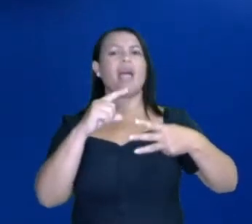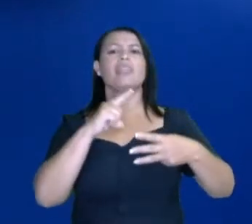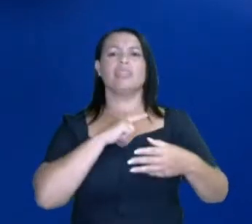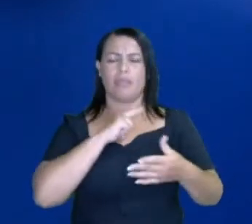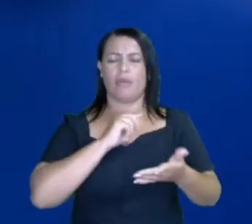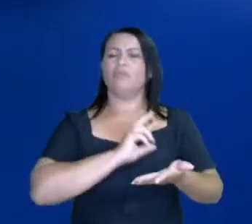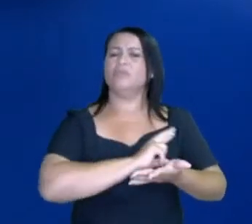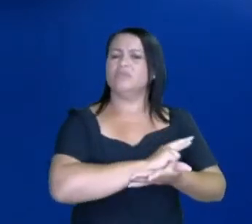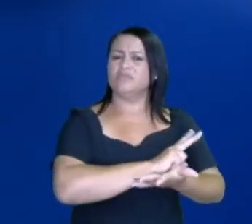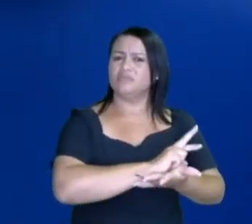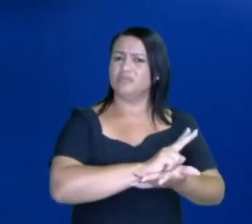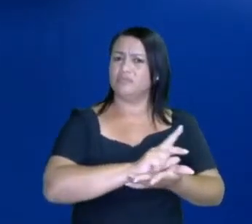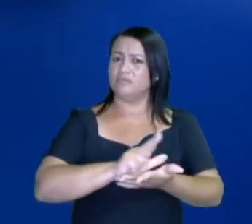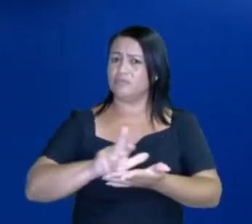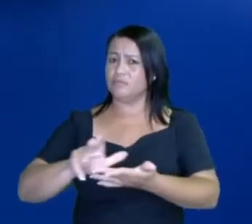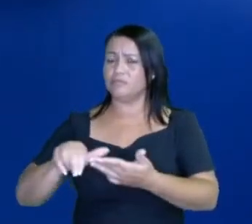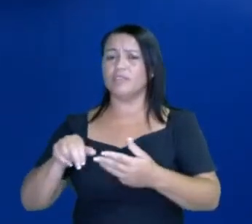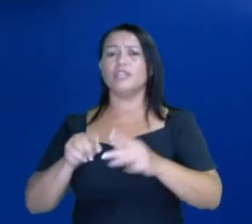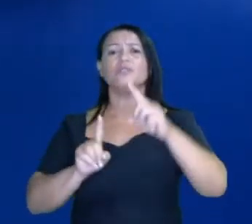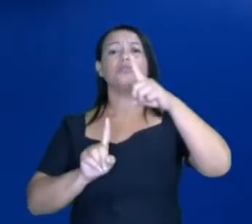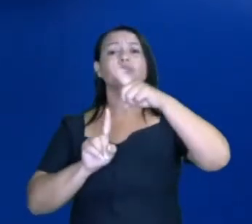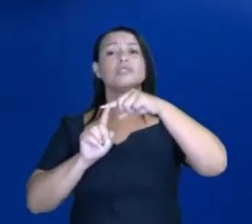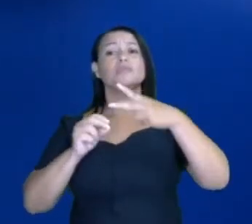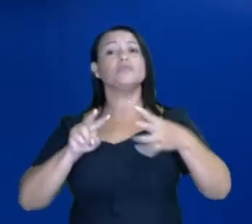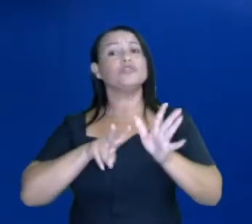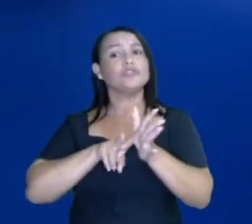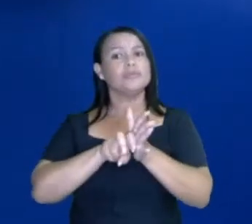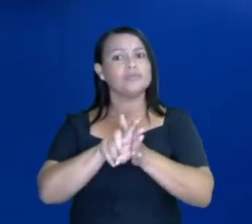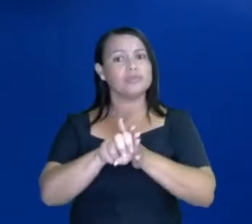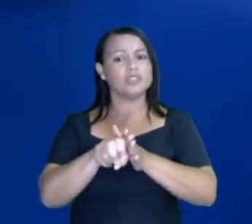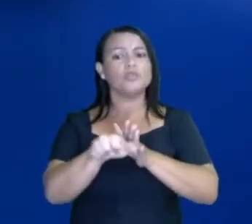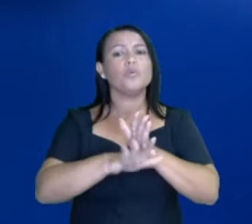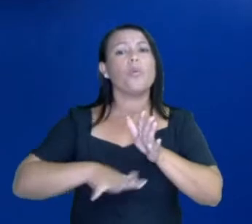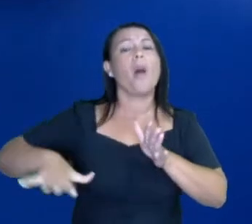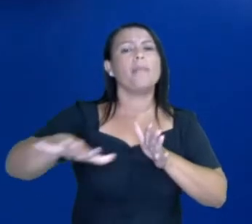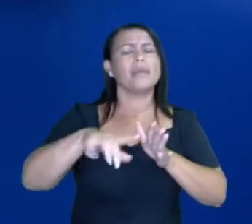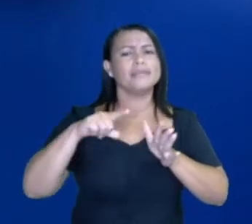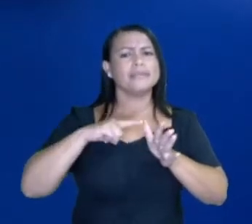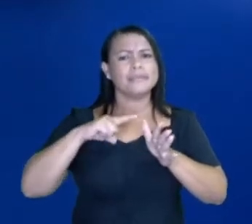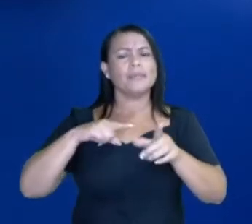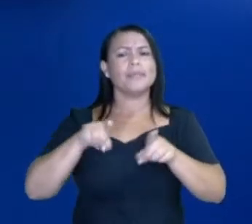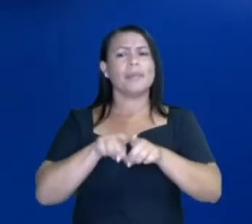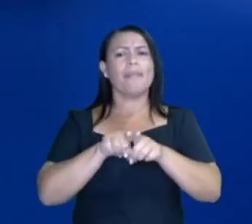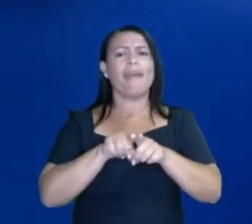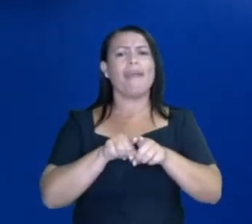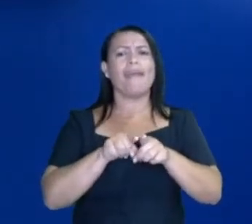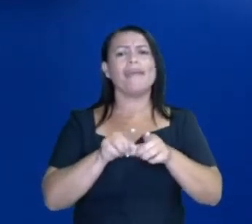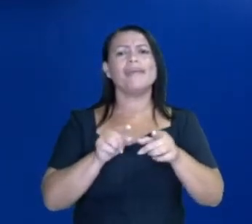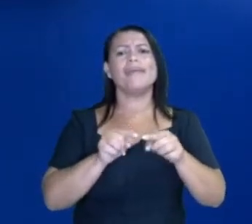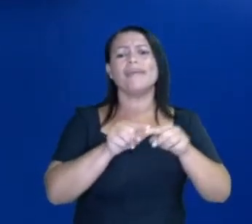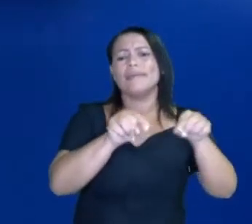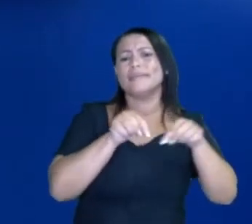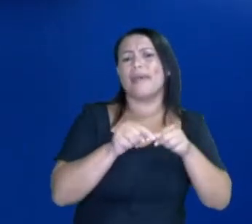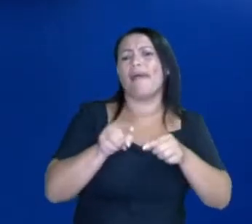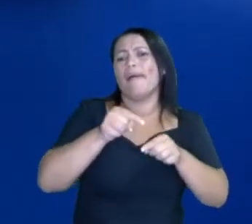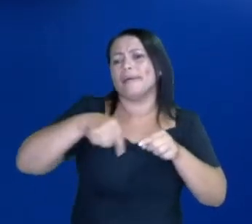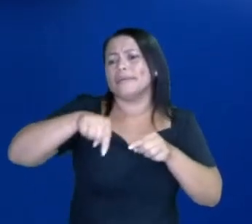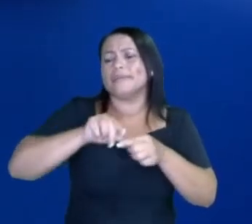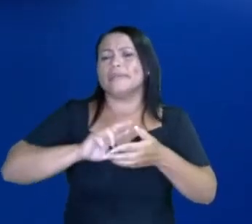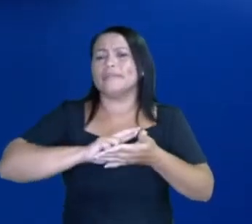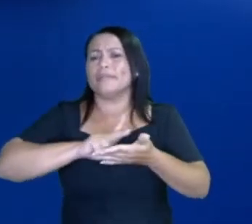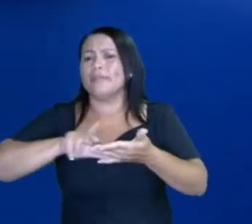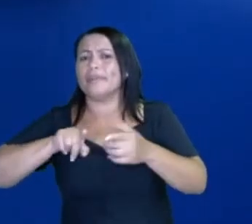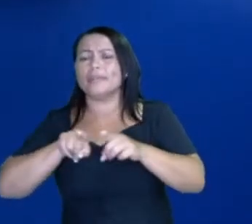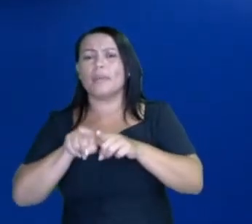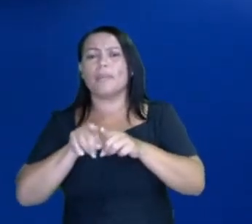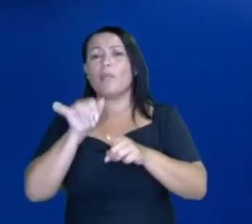tipos de vírus no ambiente, diversos formatos de vírus e para diversos tipos de